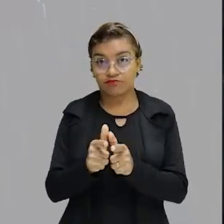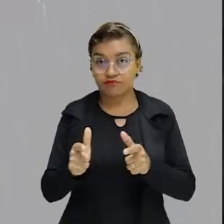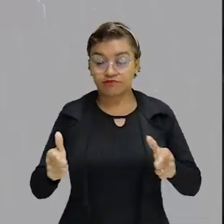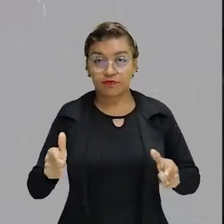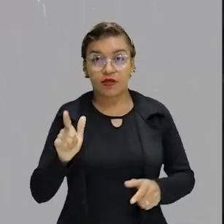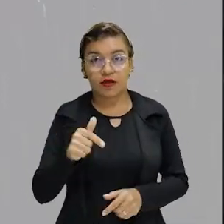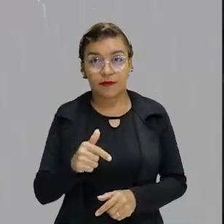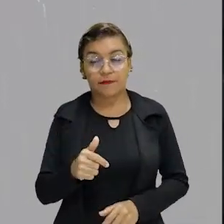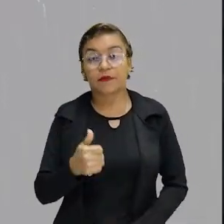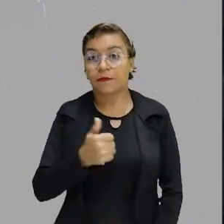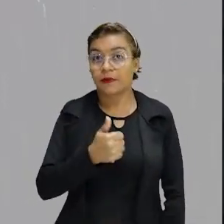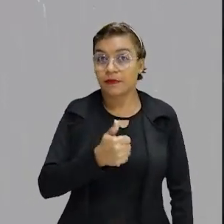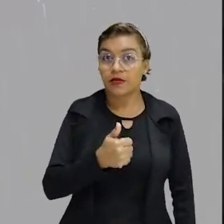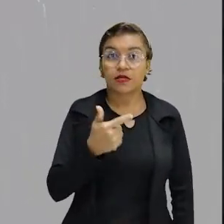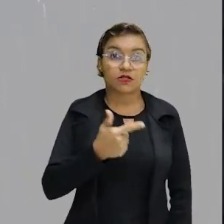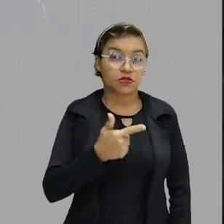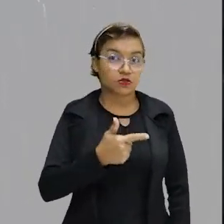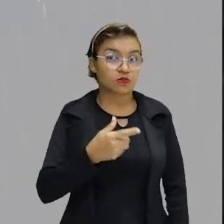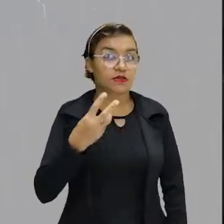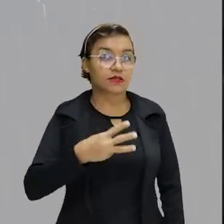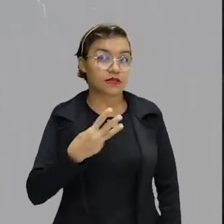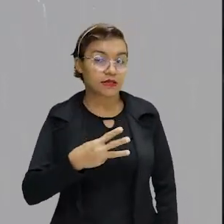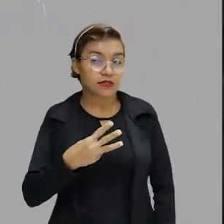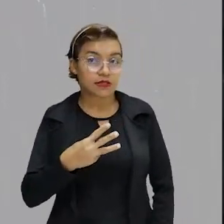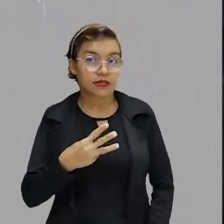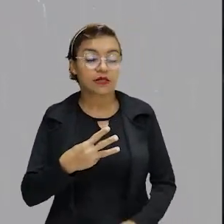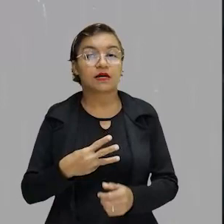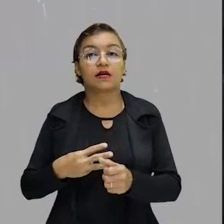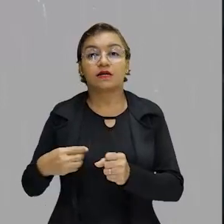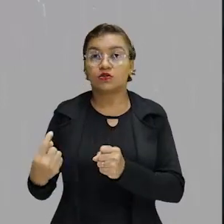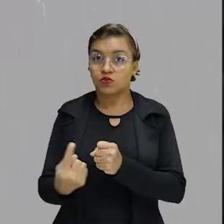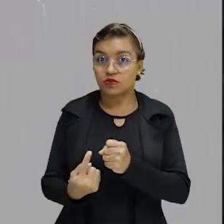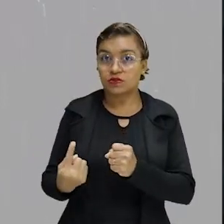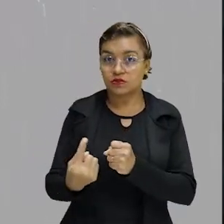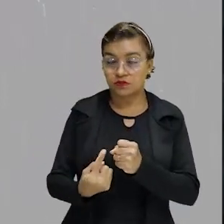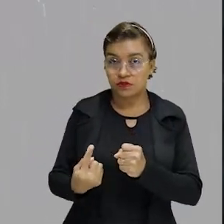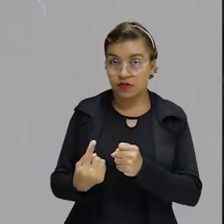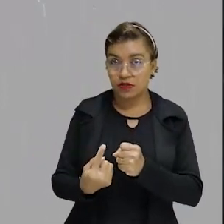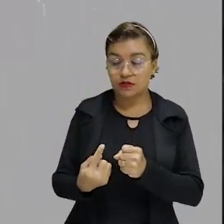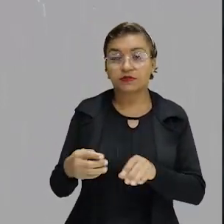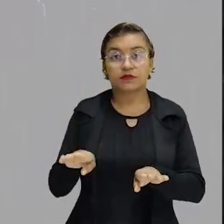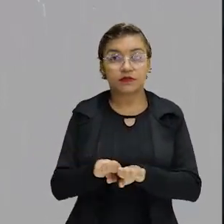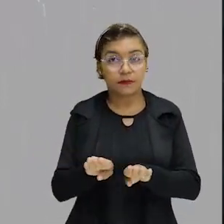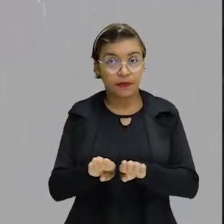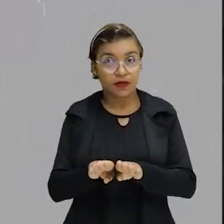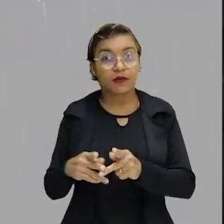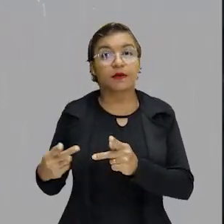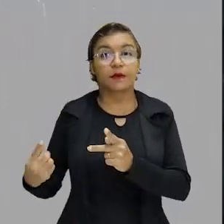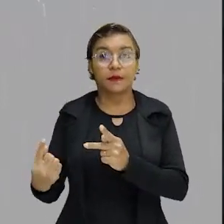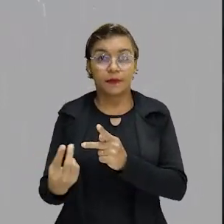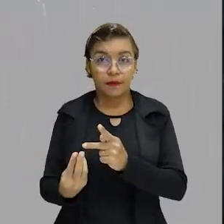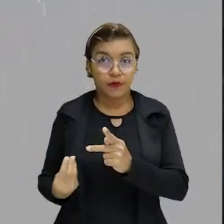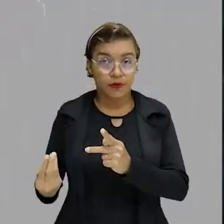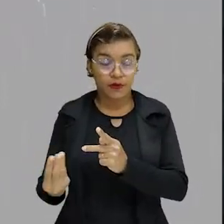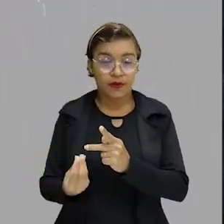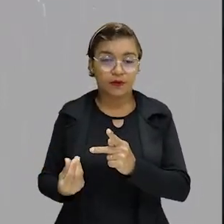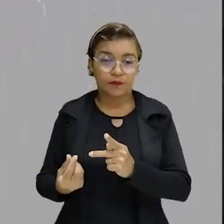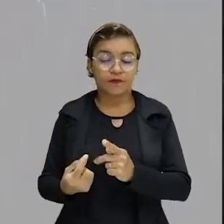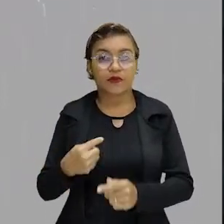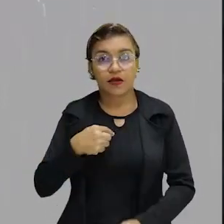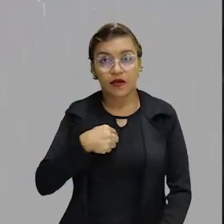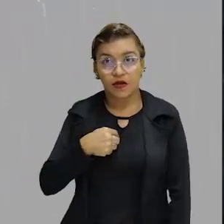gramaticais? Primeira, segunda e terceira do singular, primeira, segunda e terceira do plural. Eu, tu,